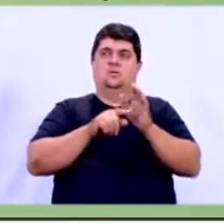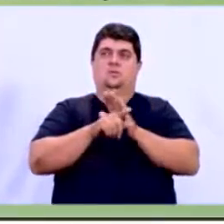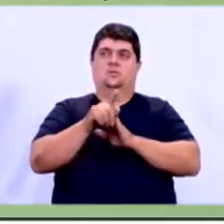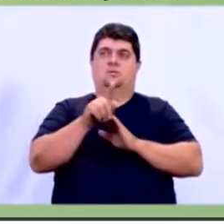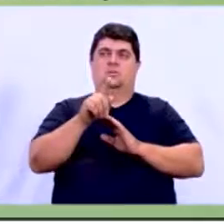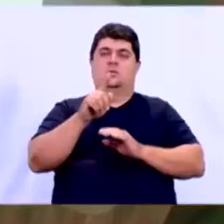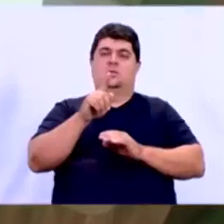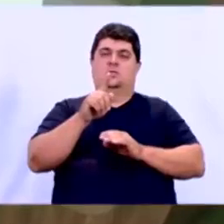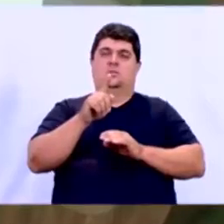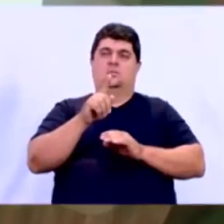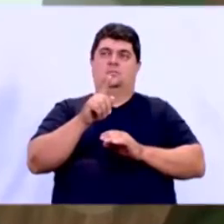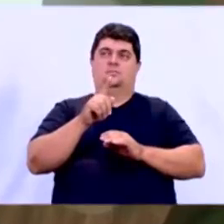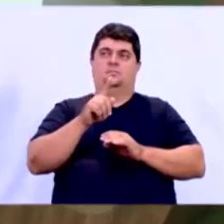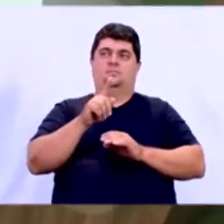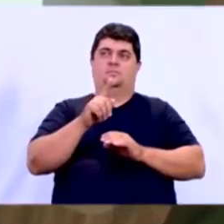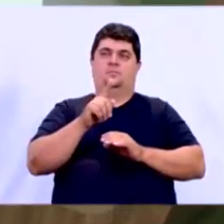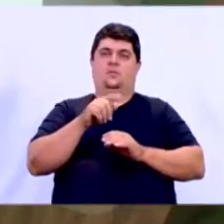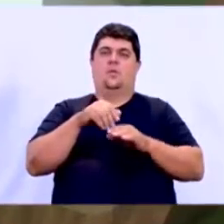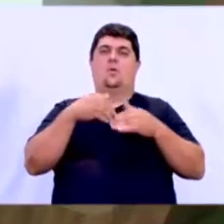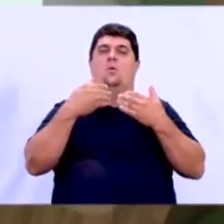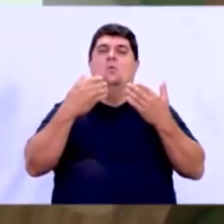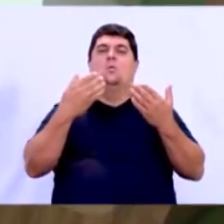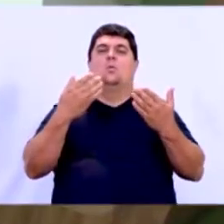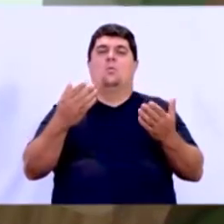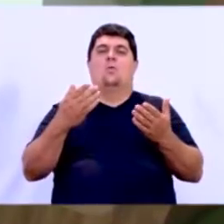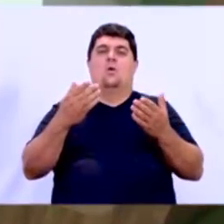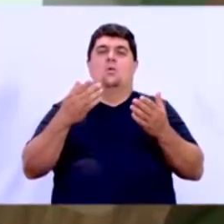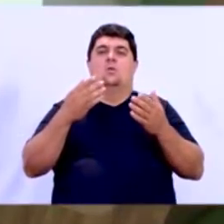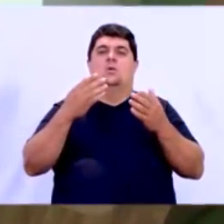né, consistiu em qual é o negócio da